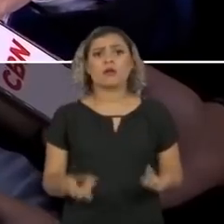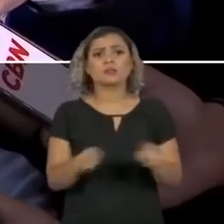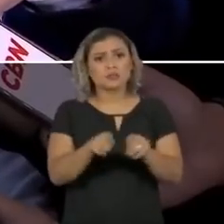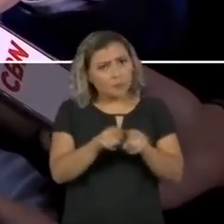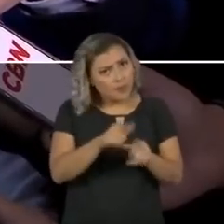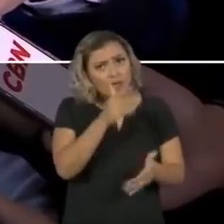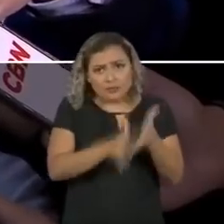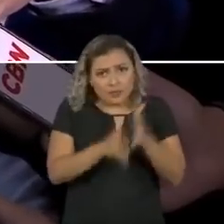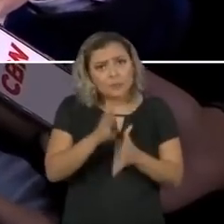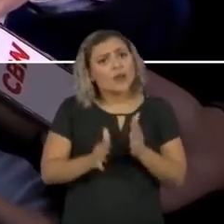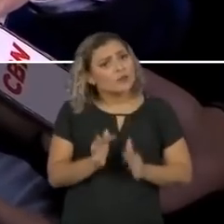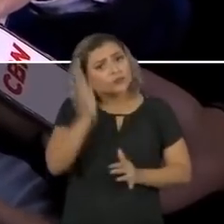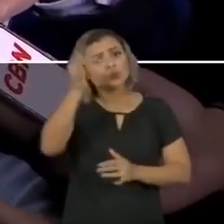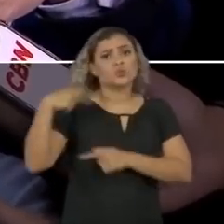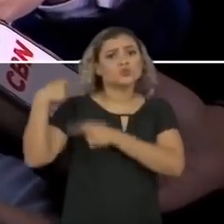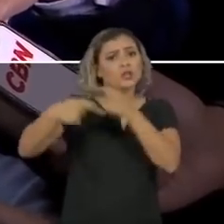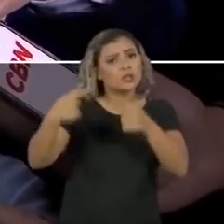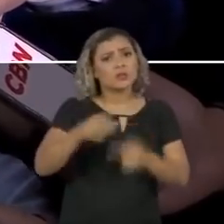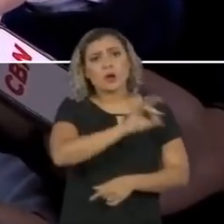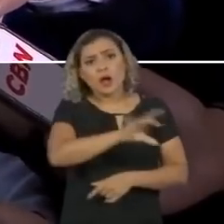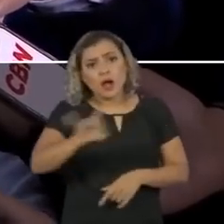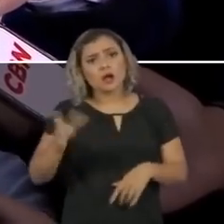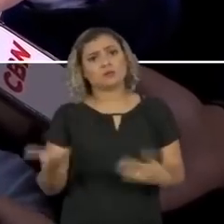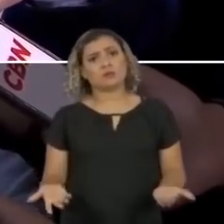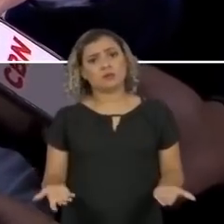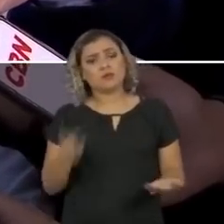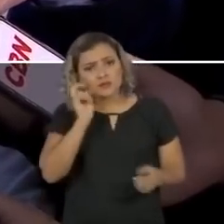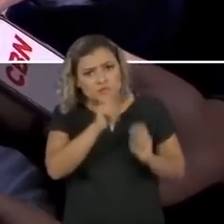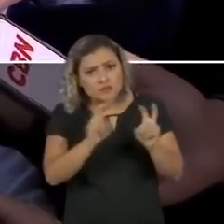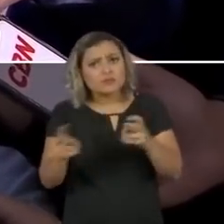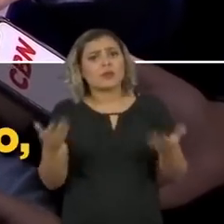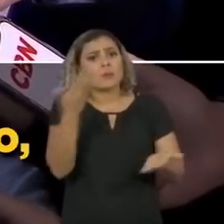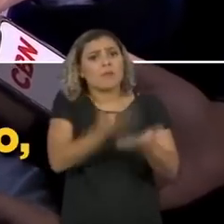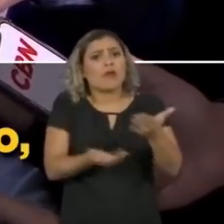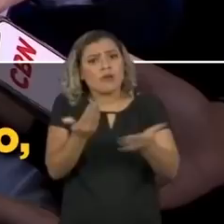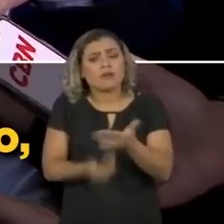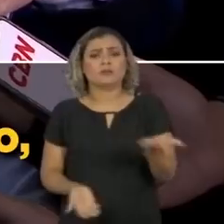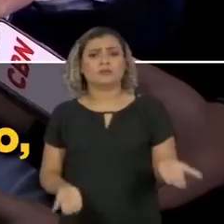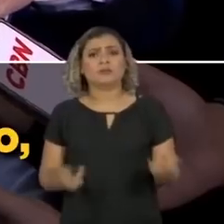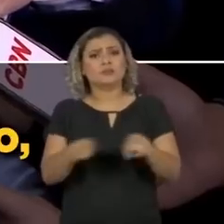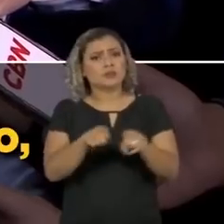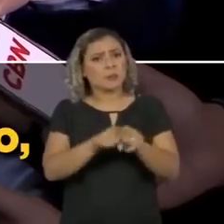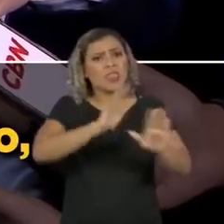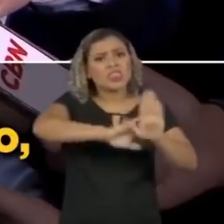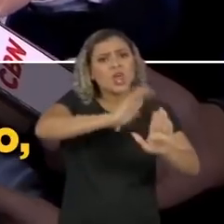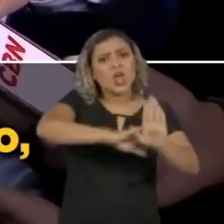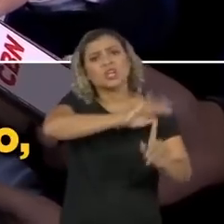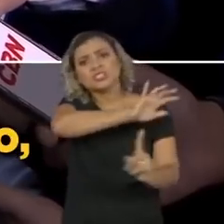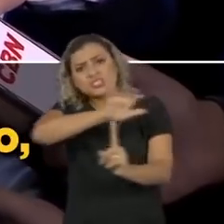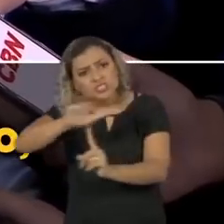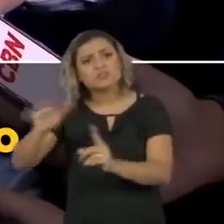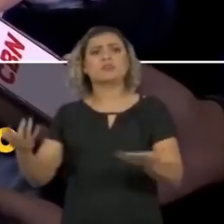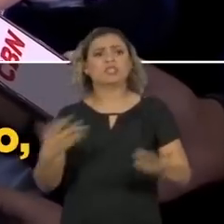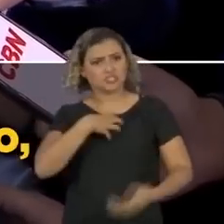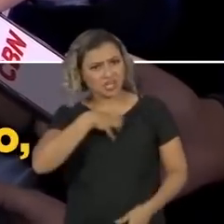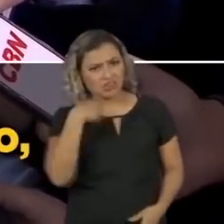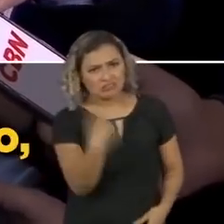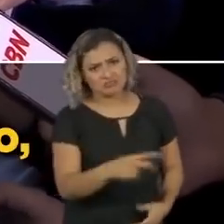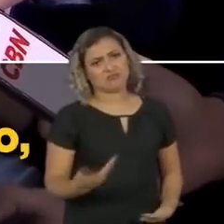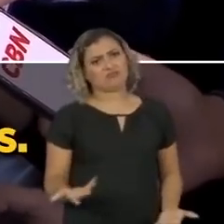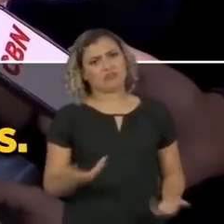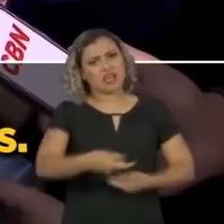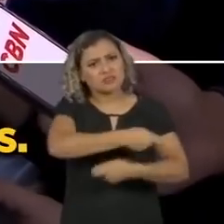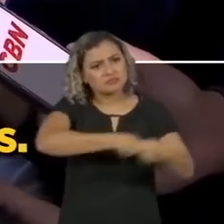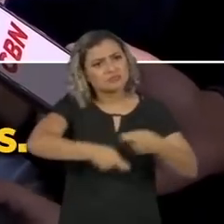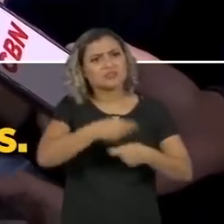comprometendo o futuro de muitas gerações, que cada ano que se perde, né, com a ineficiência, com o discurso ideológico de péssima qualidade na